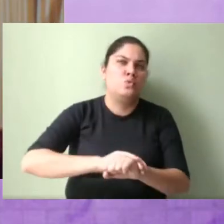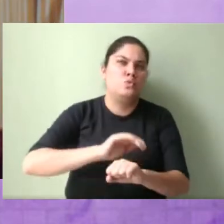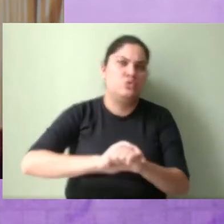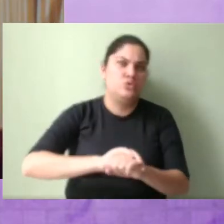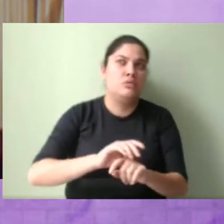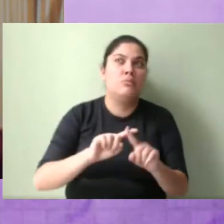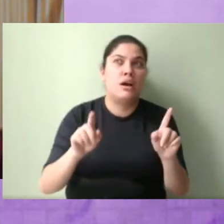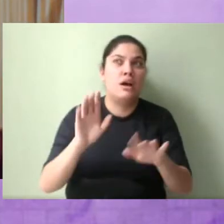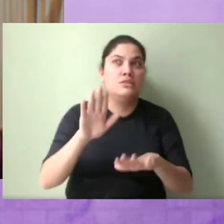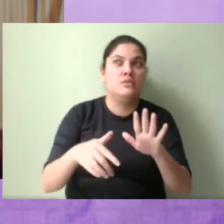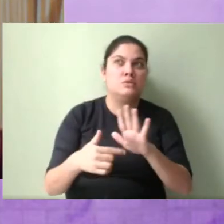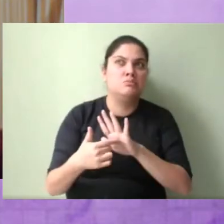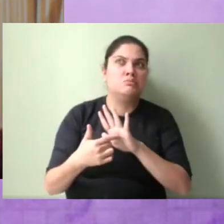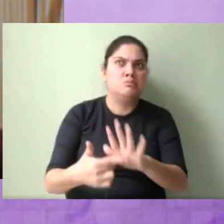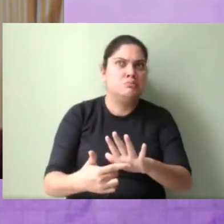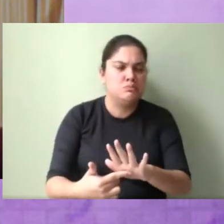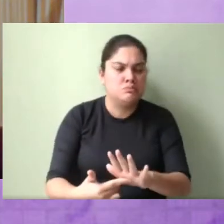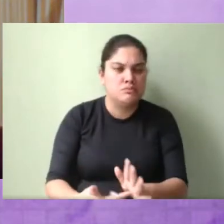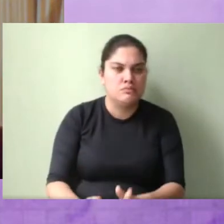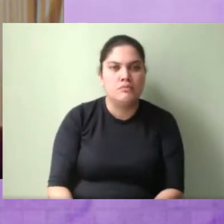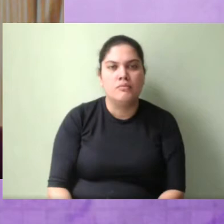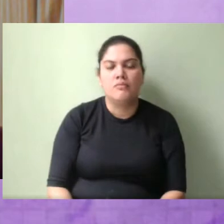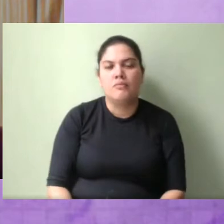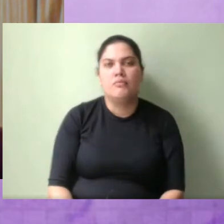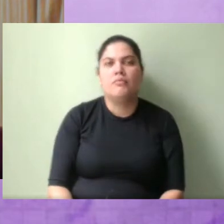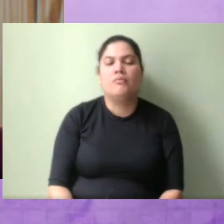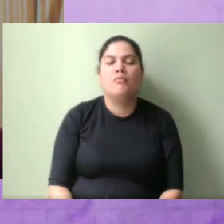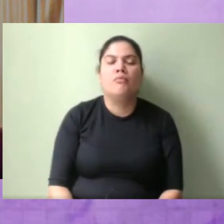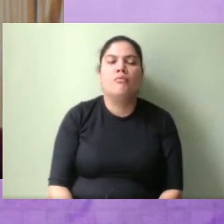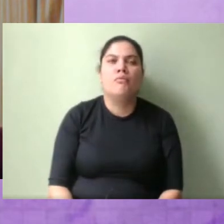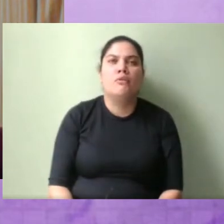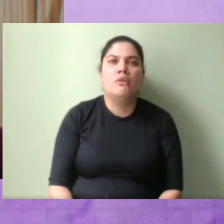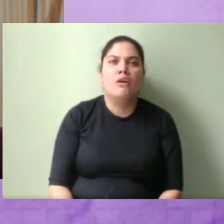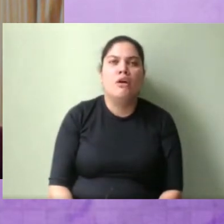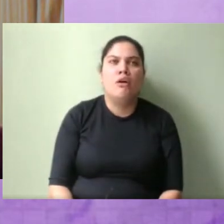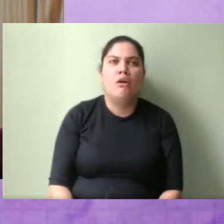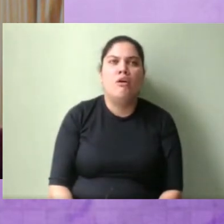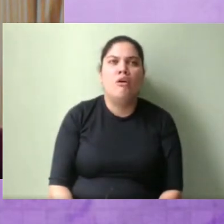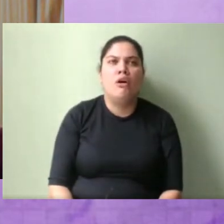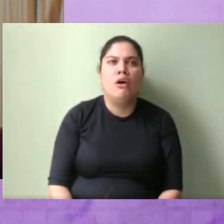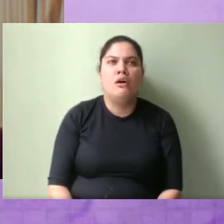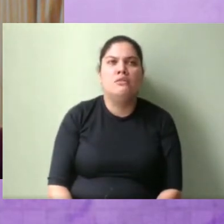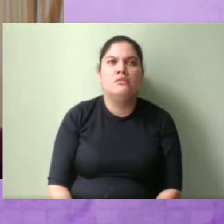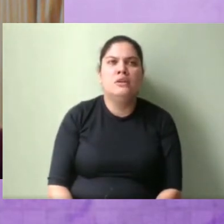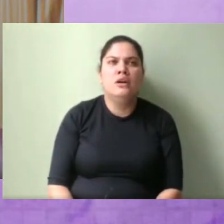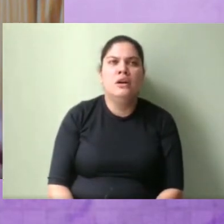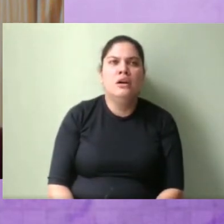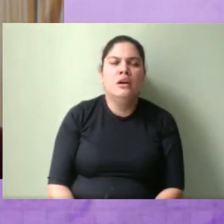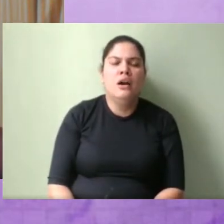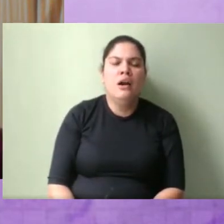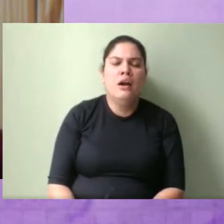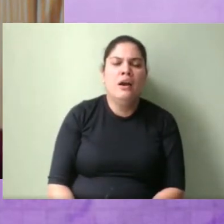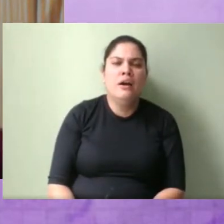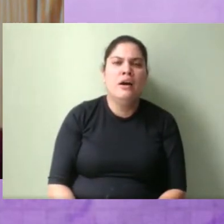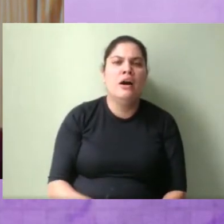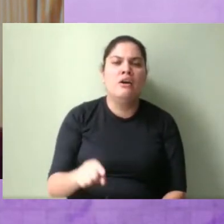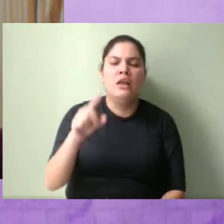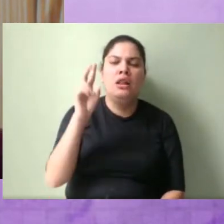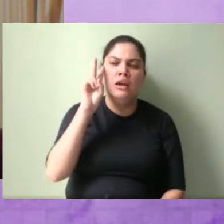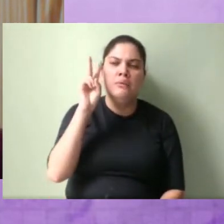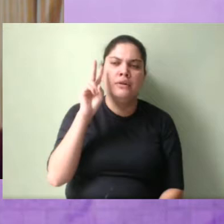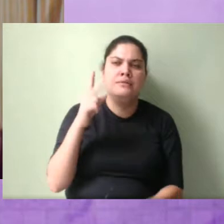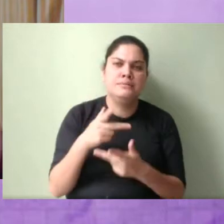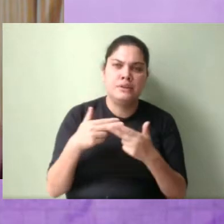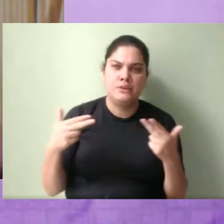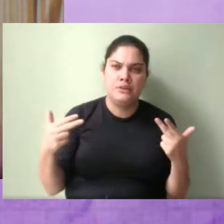porque vai sendo exposto, né, na frente dos colegas, às vezes é muito escondido, mas às vezes é descarado